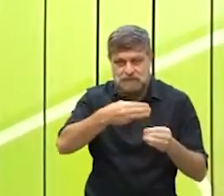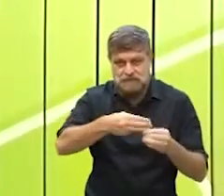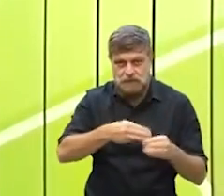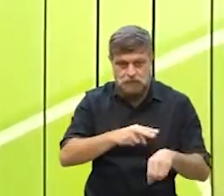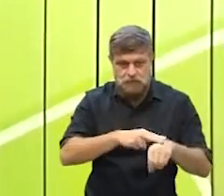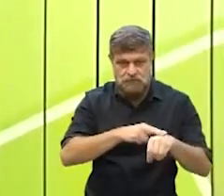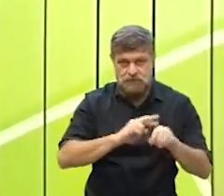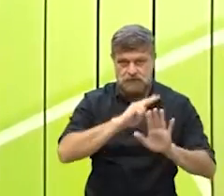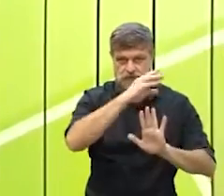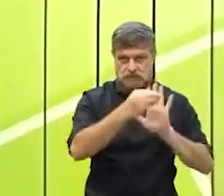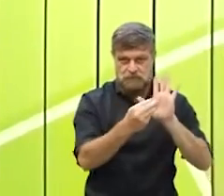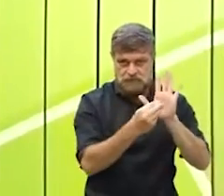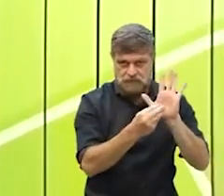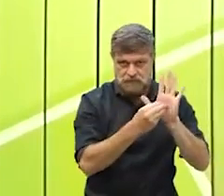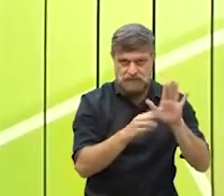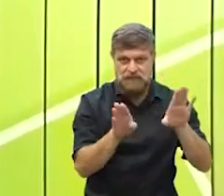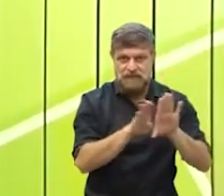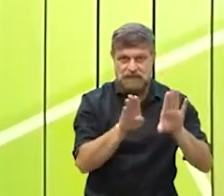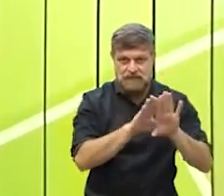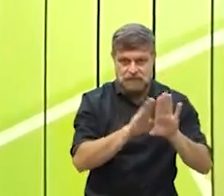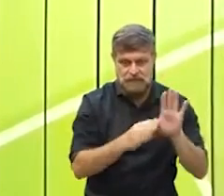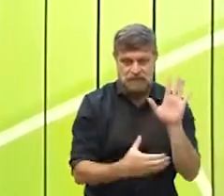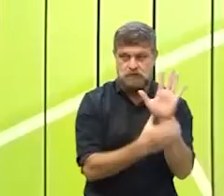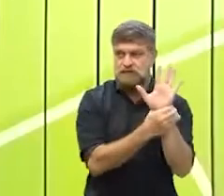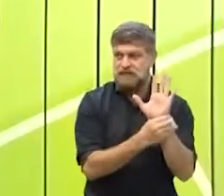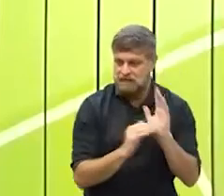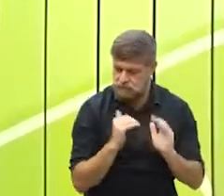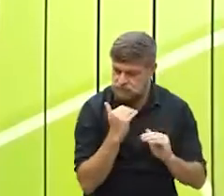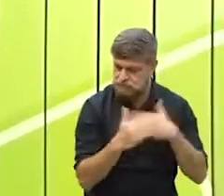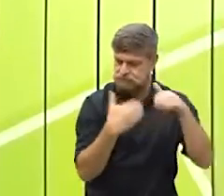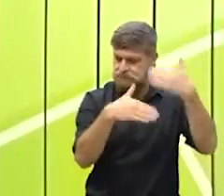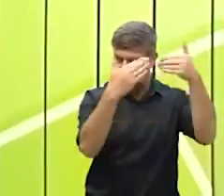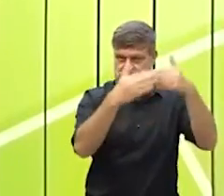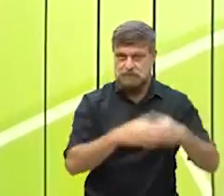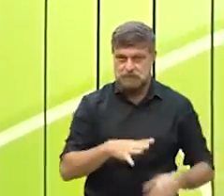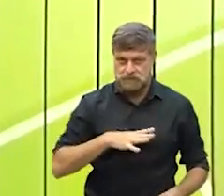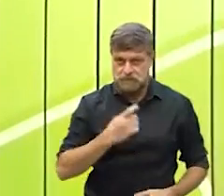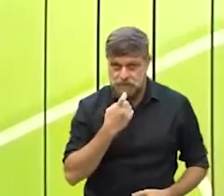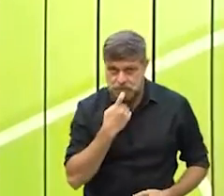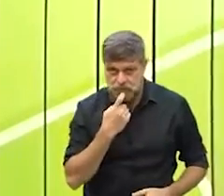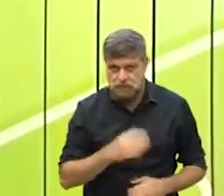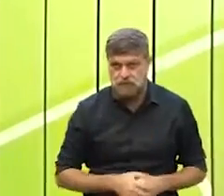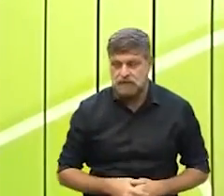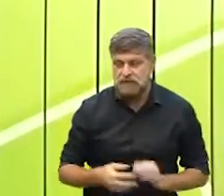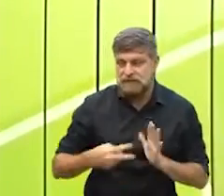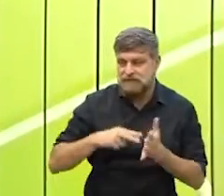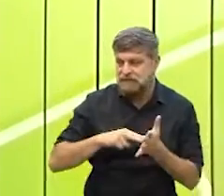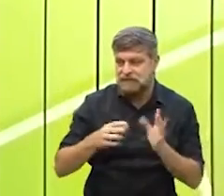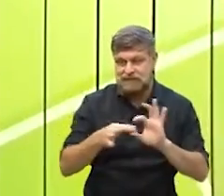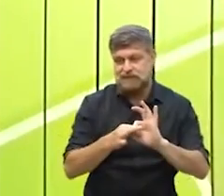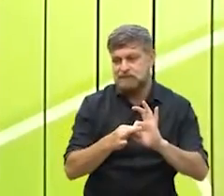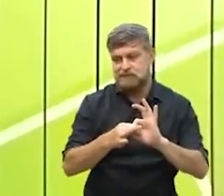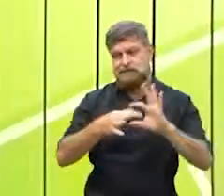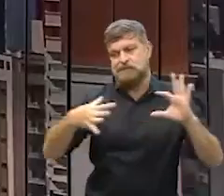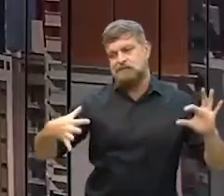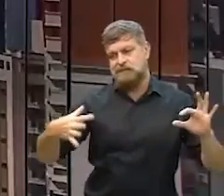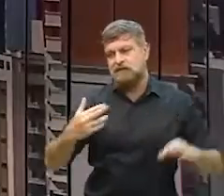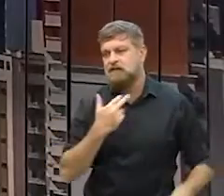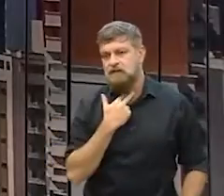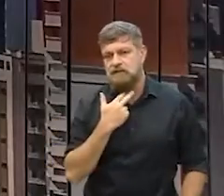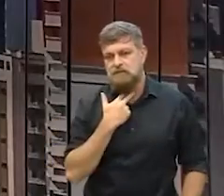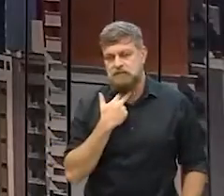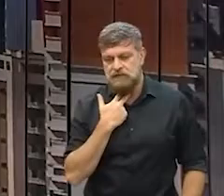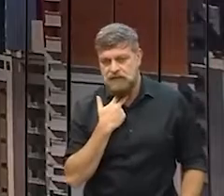Secretaria Municipal do Verde, Meio Ambiente e Desenvolvimento Sustentável aqui de Campinas. Ou seja, não dá para falar